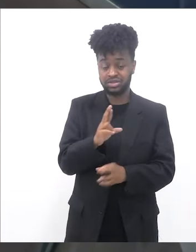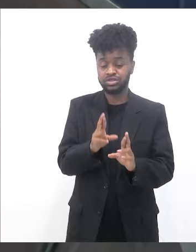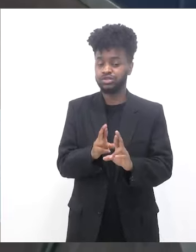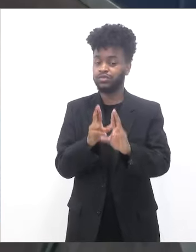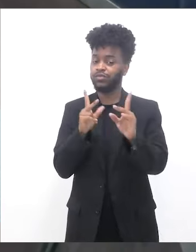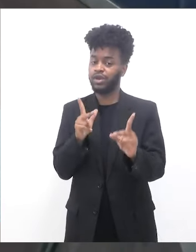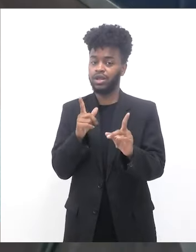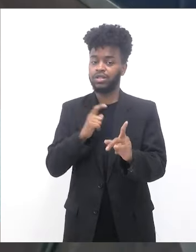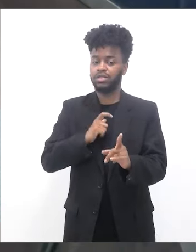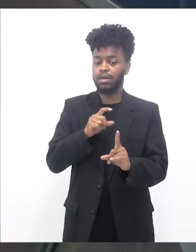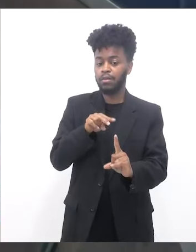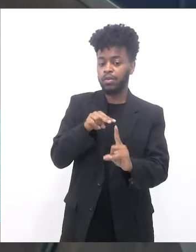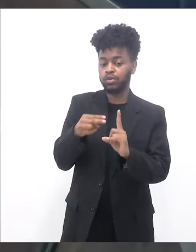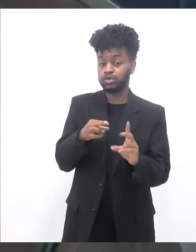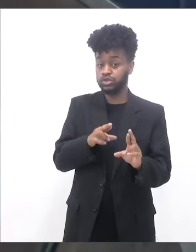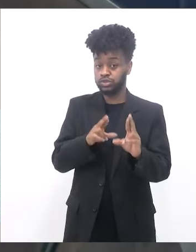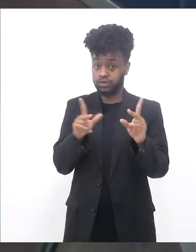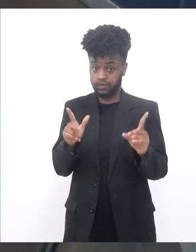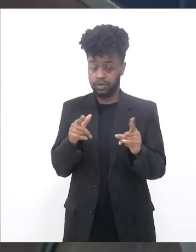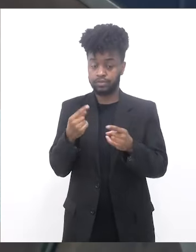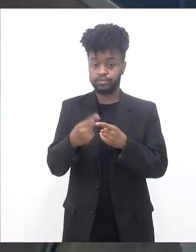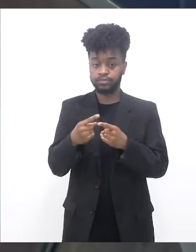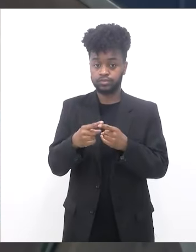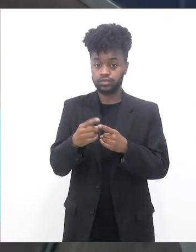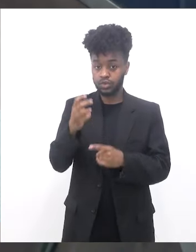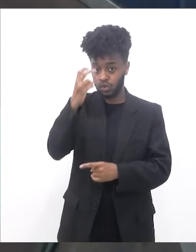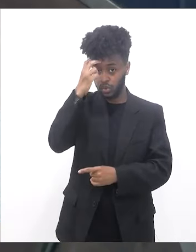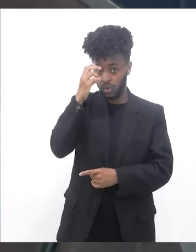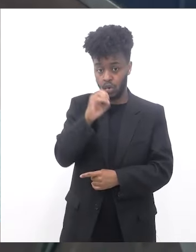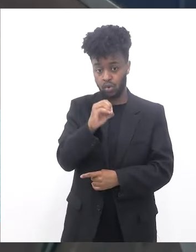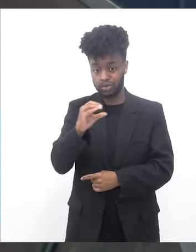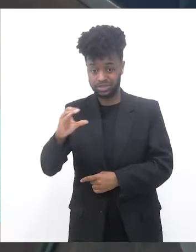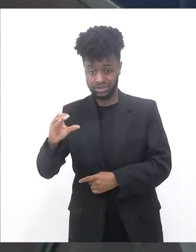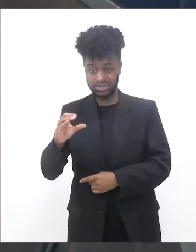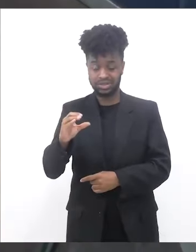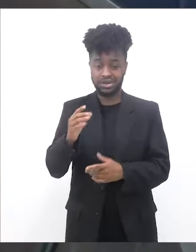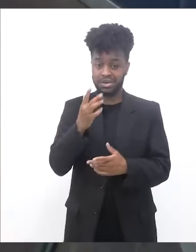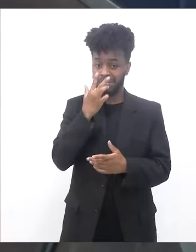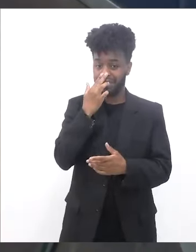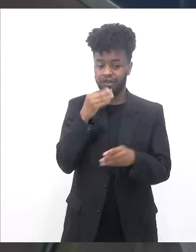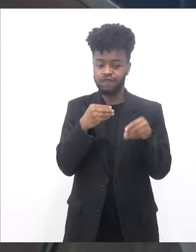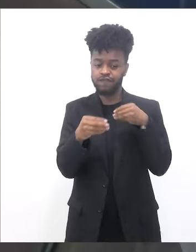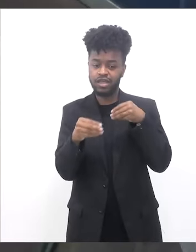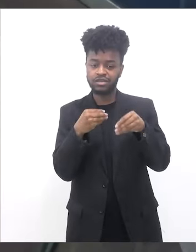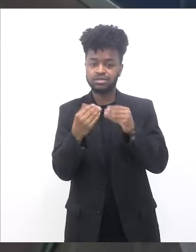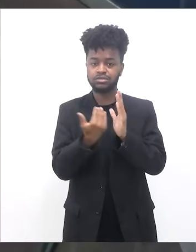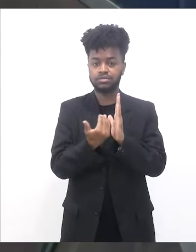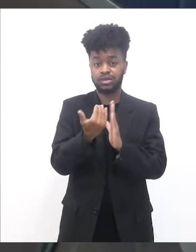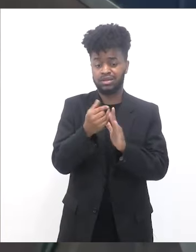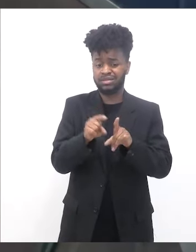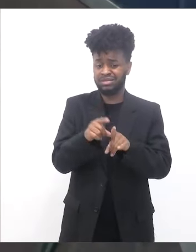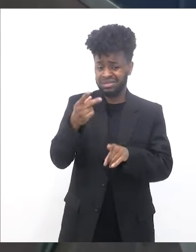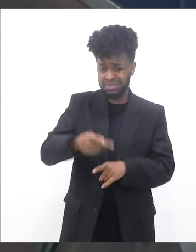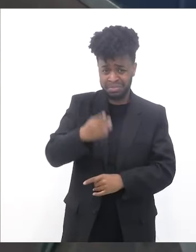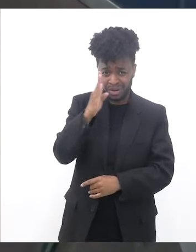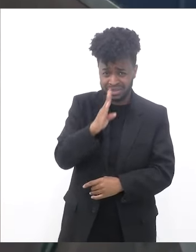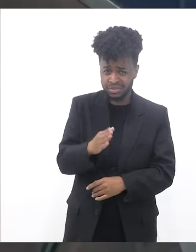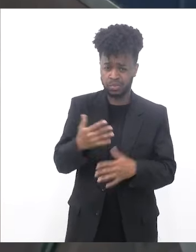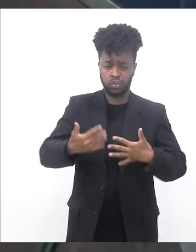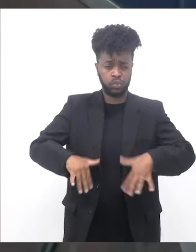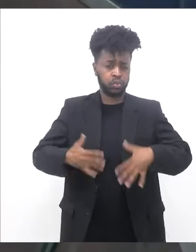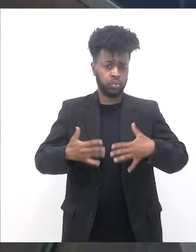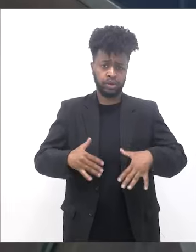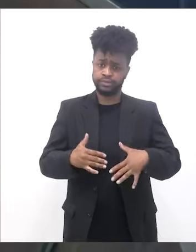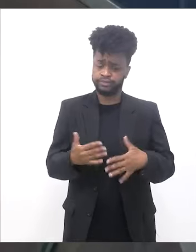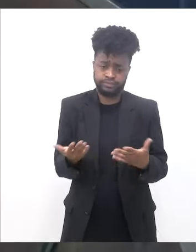uma outra vertente, uma outra concepção. A cultura ocidental ela é um pouco mais flexível e a brasileira, então,